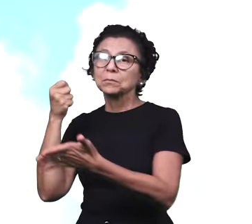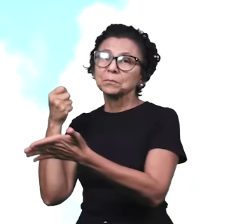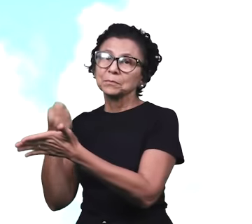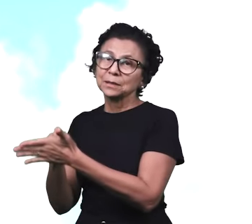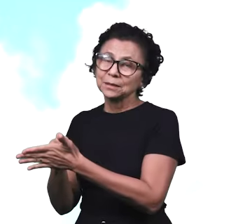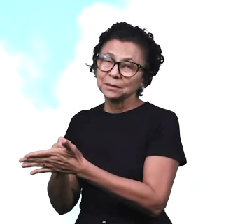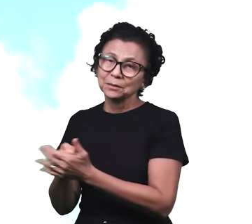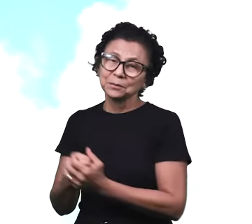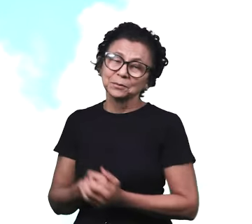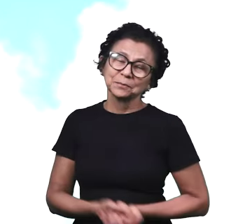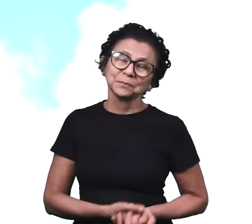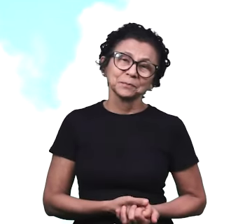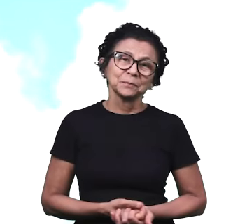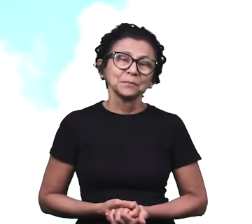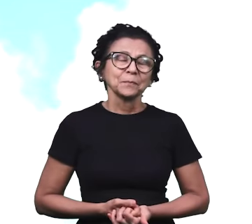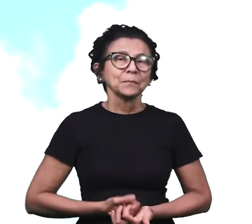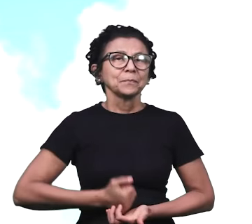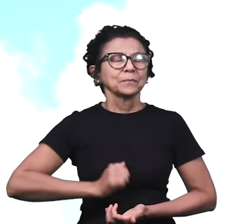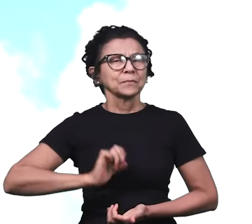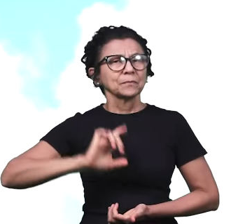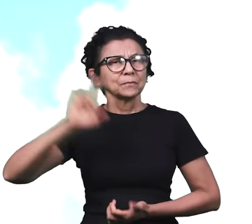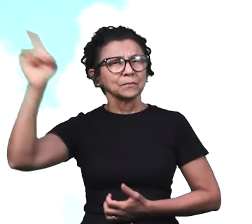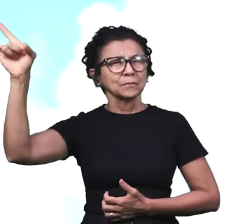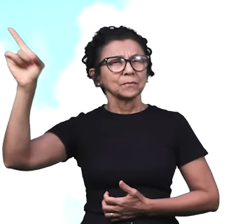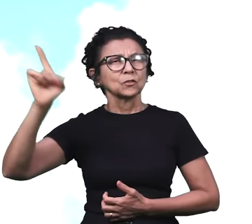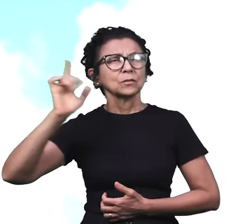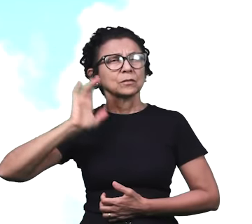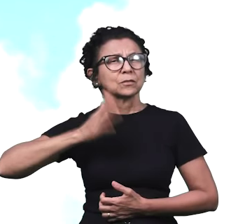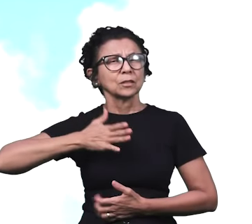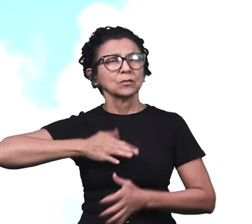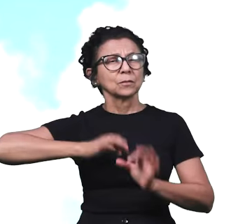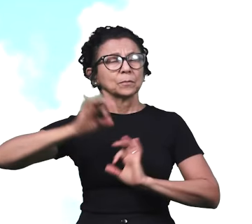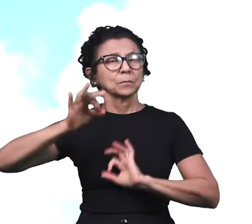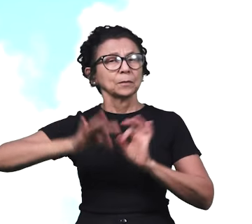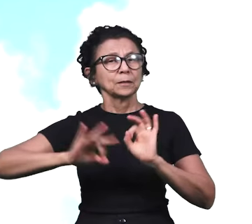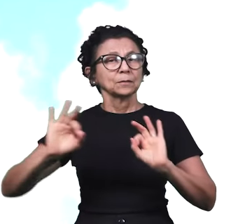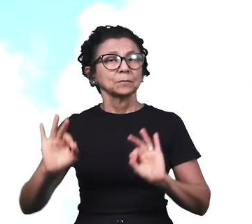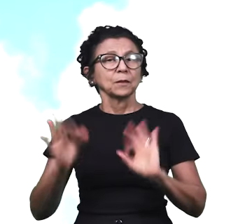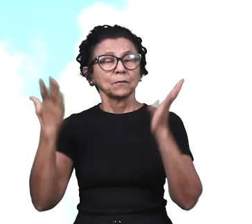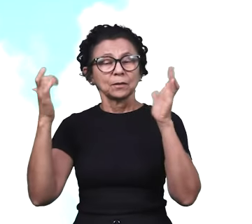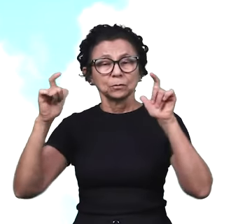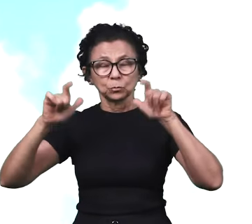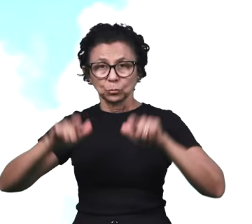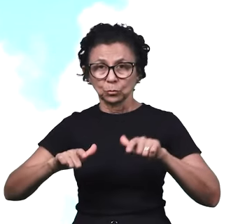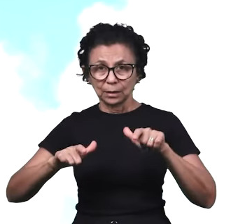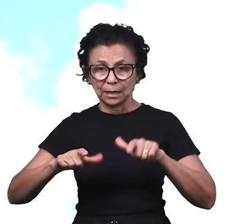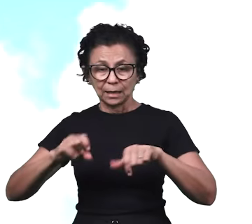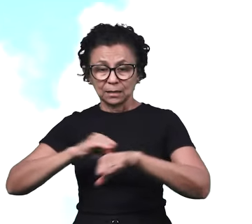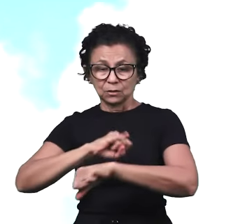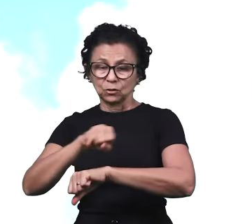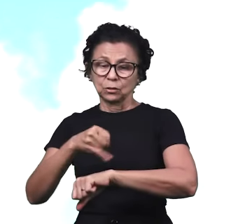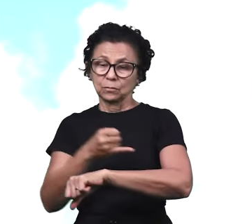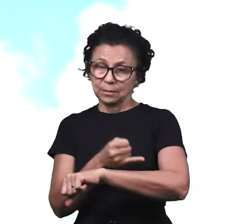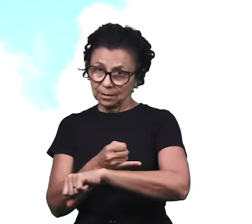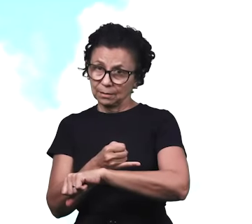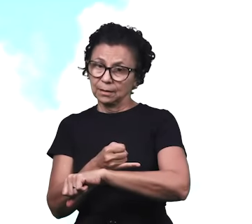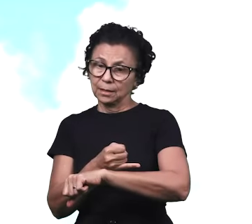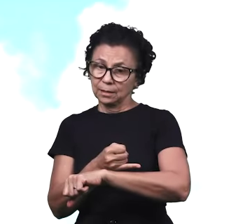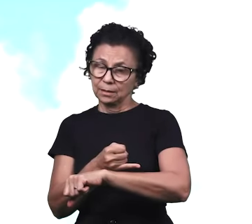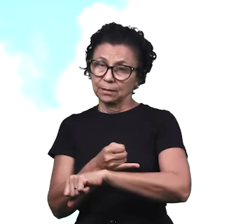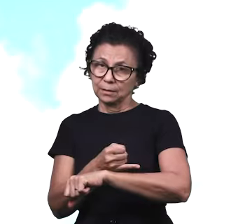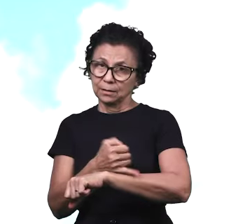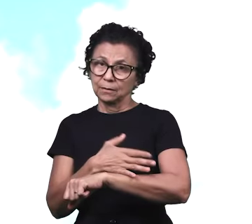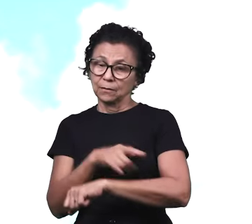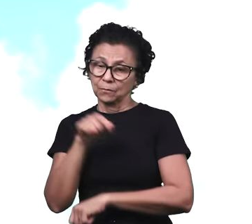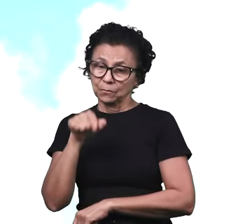que estava iniciando ali em Jerusalém. Permanecer em Jerusalém. E quando Jesus fala a respeito dessa festa, essa festa